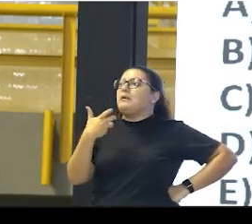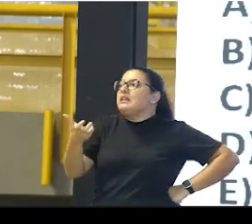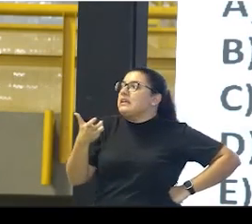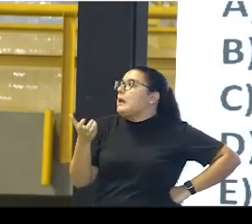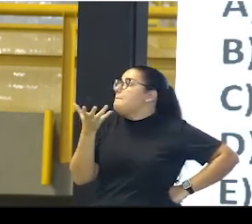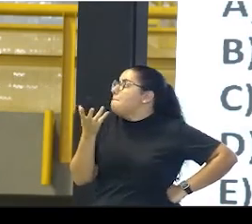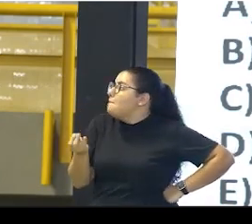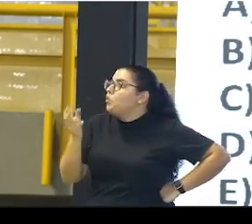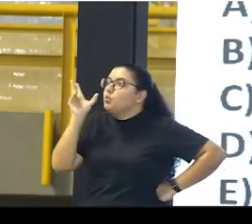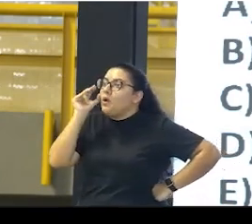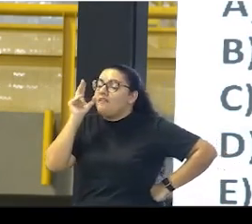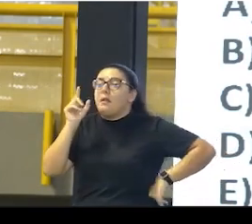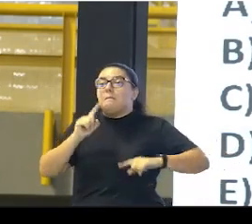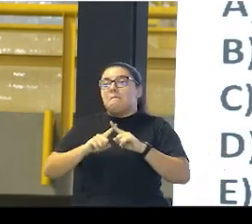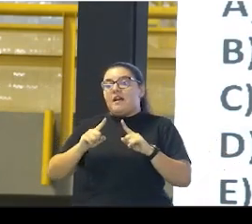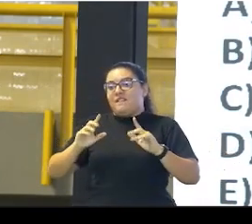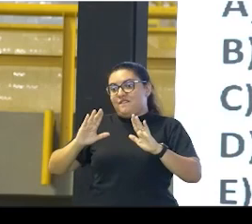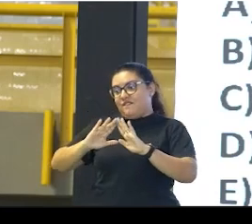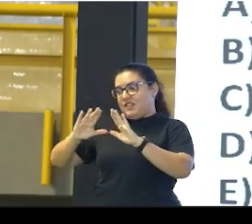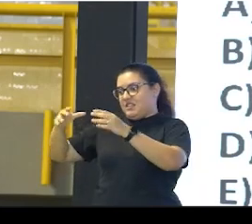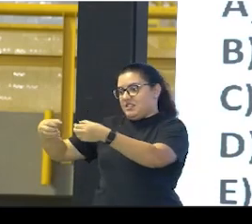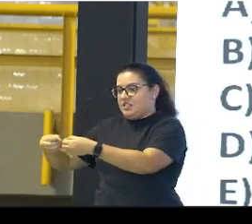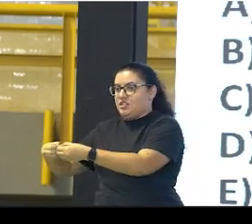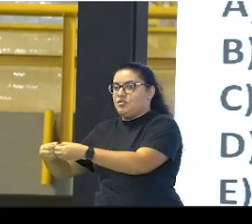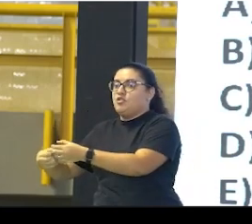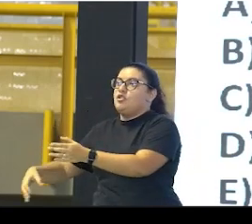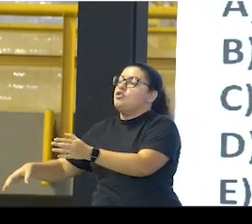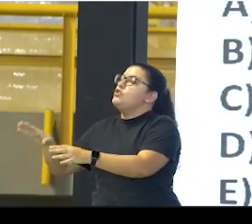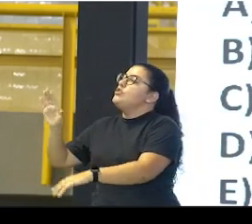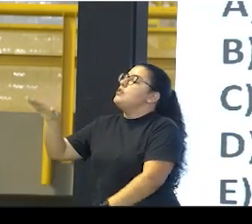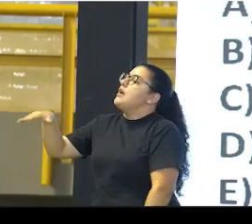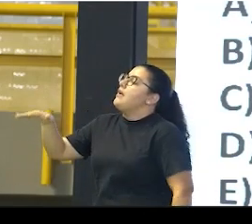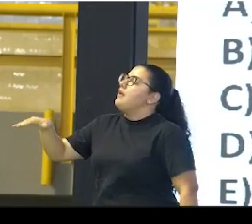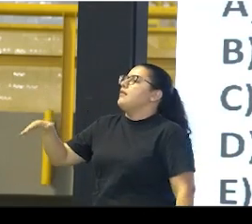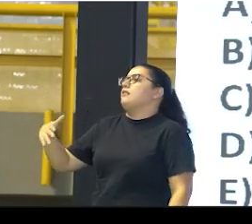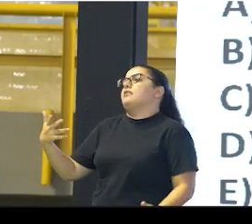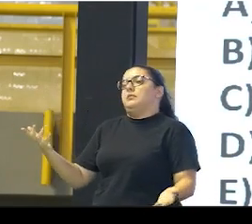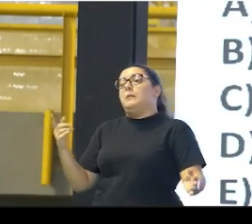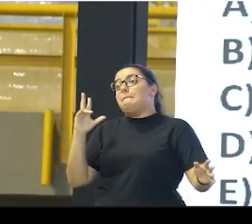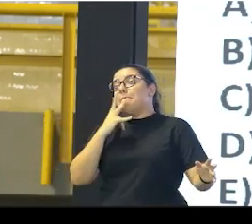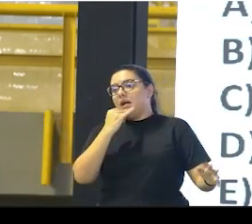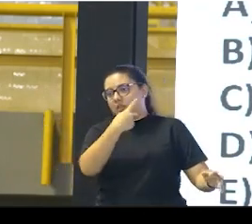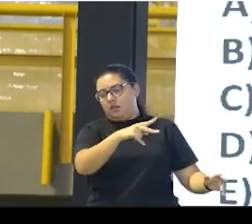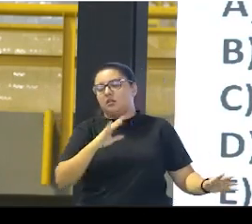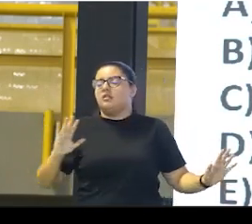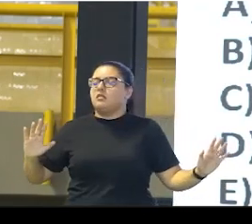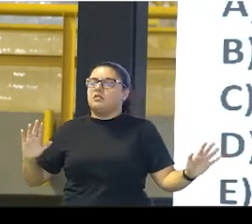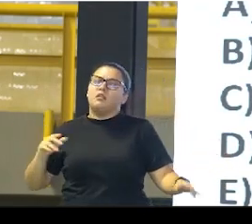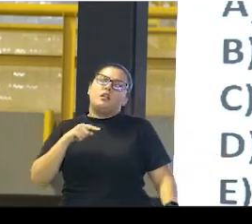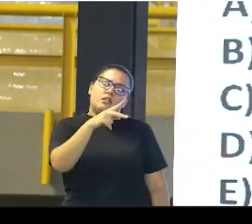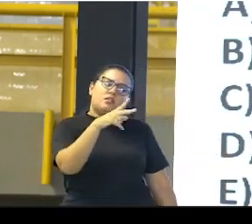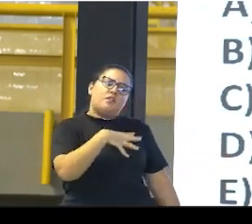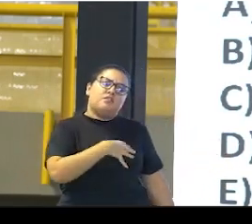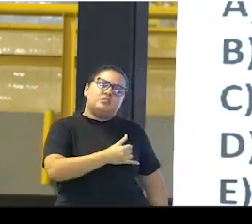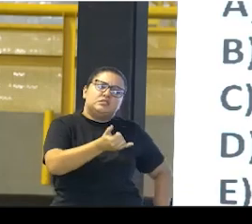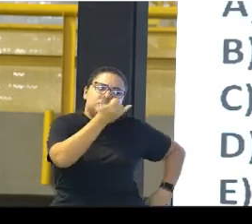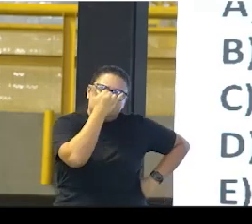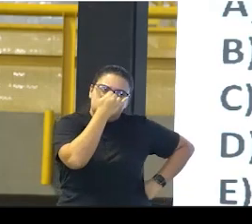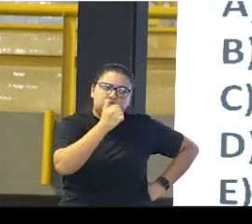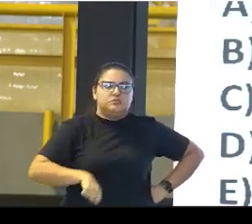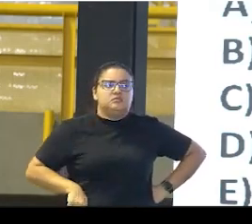esse valor x multiplicado por raiz de 3. O outro triângulo que cai muito em prova é